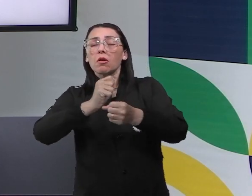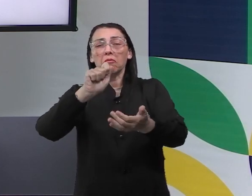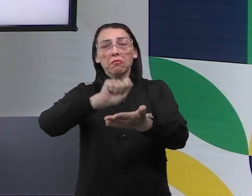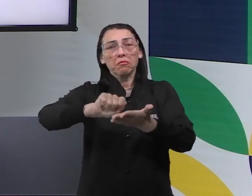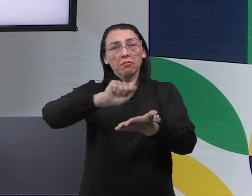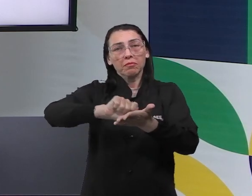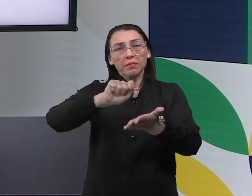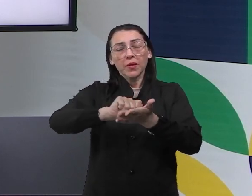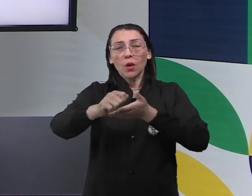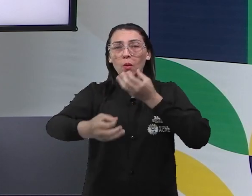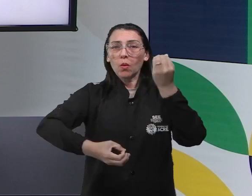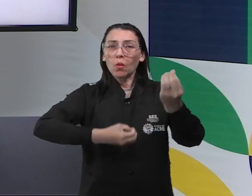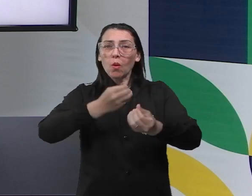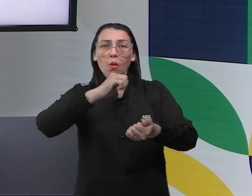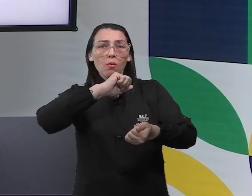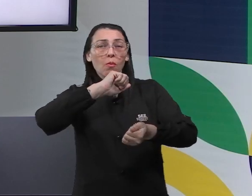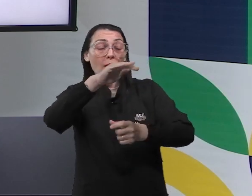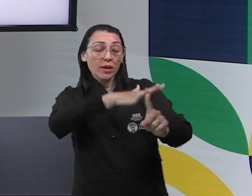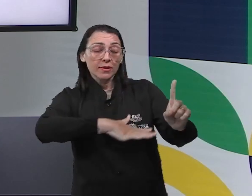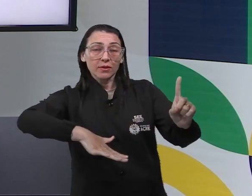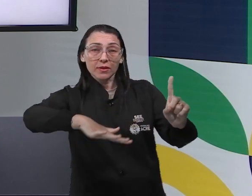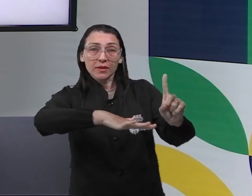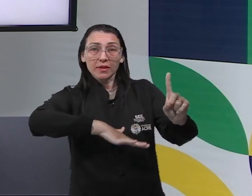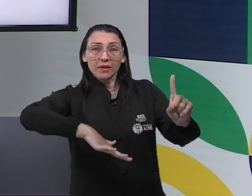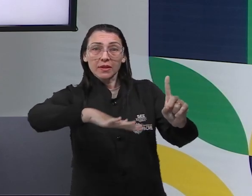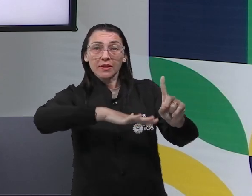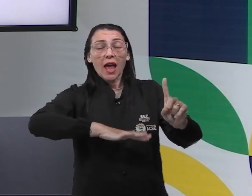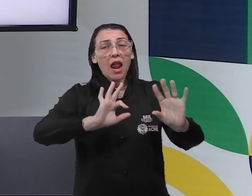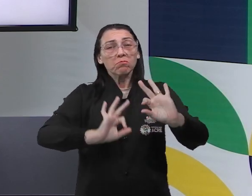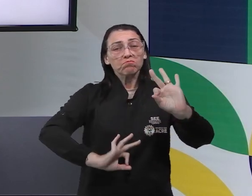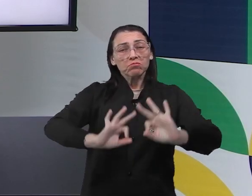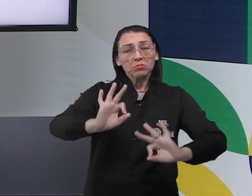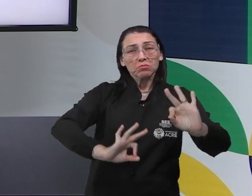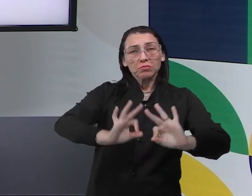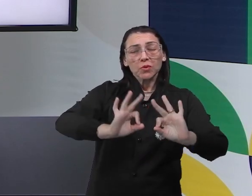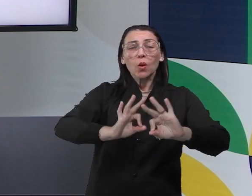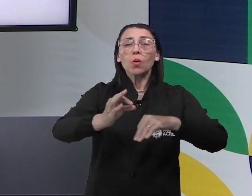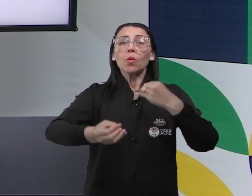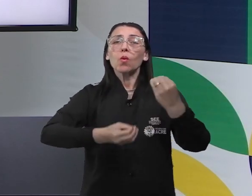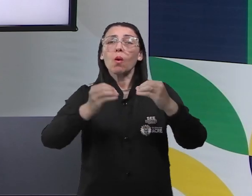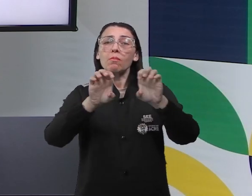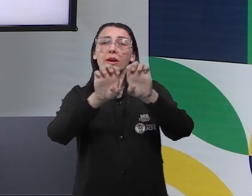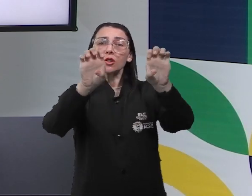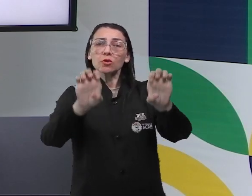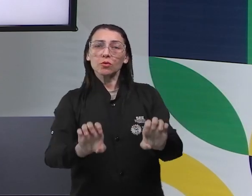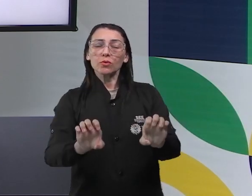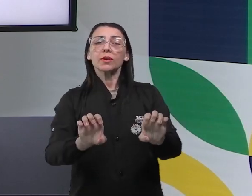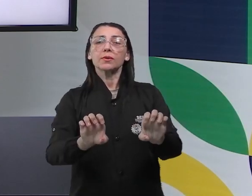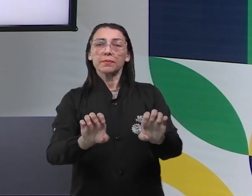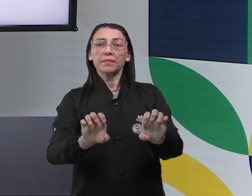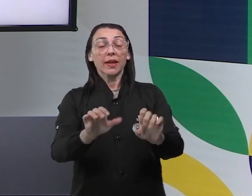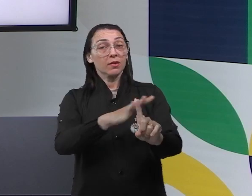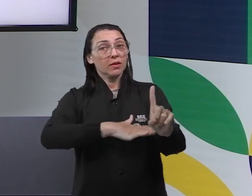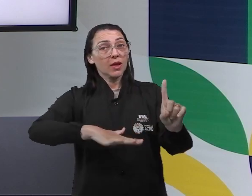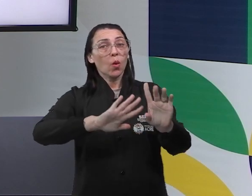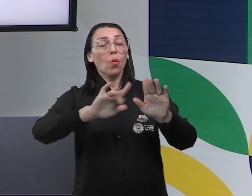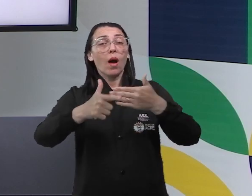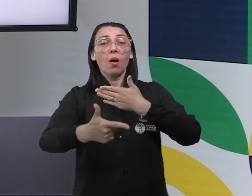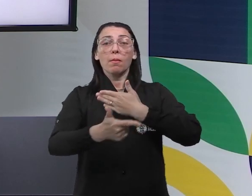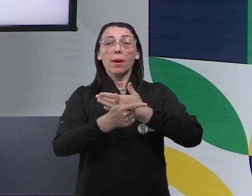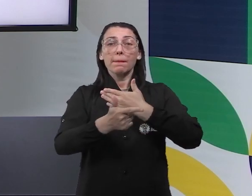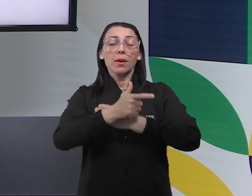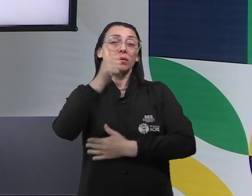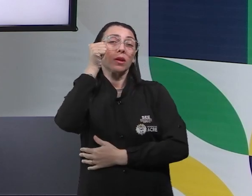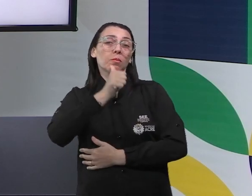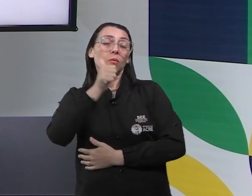escrita? Como a sociedade era organizada, como era estruturada, qual era o papel da